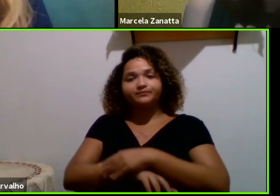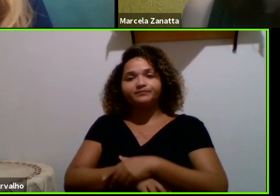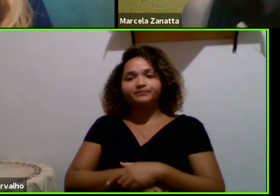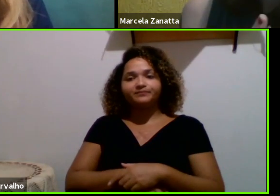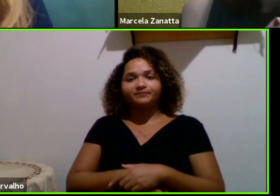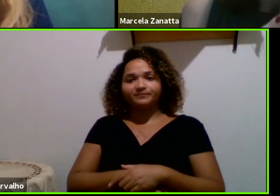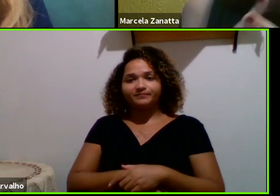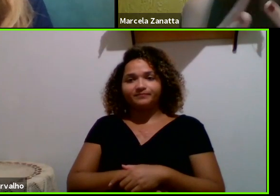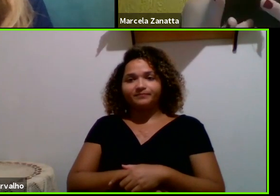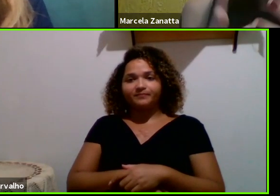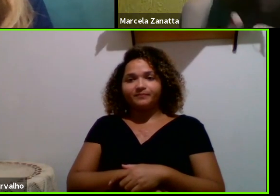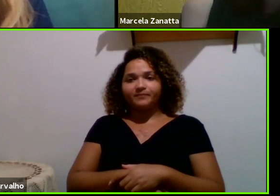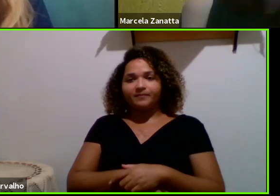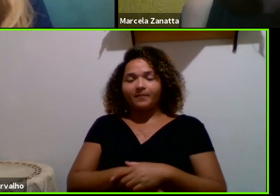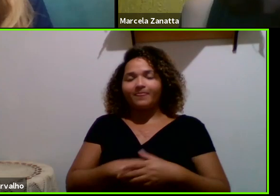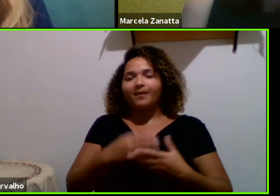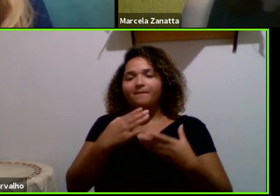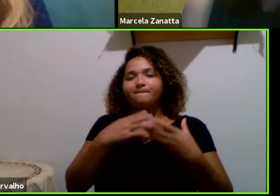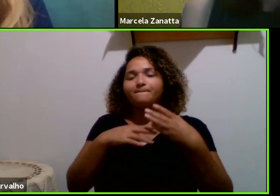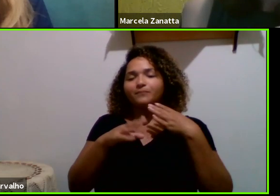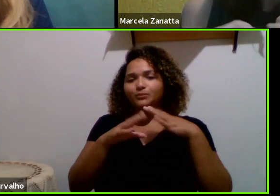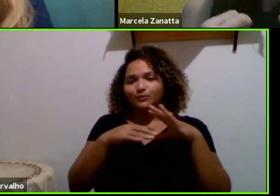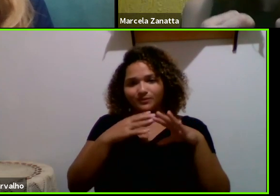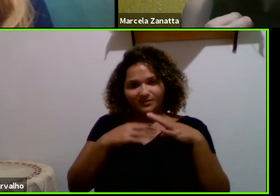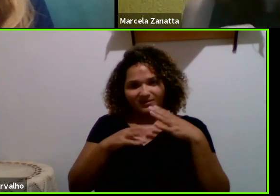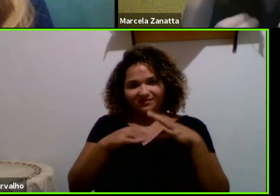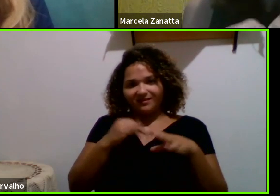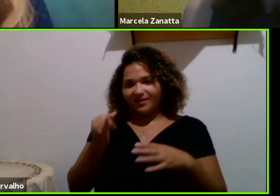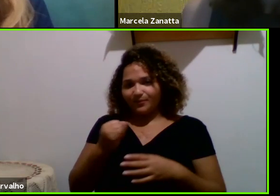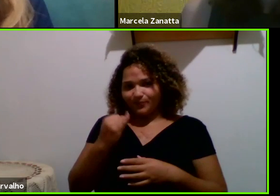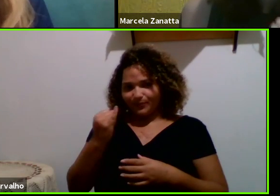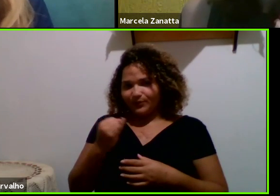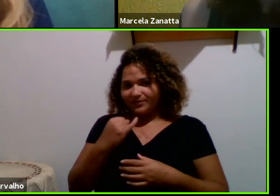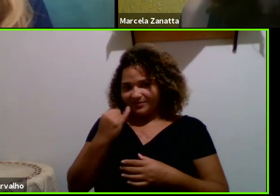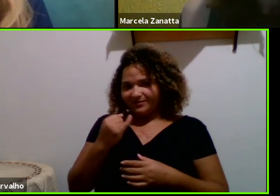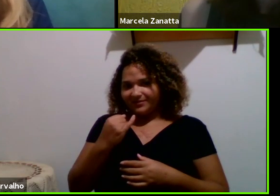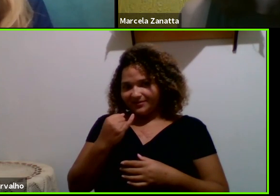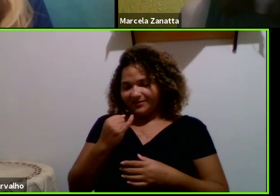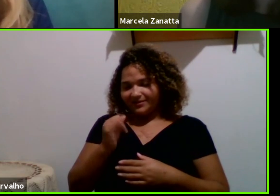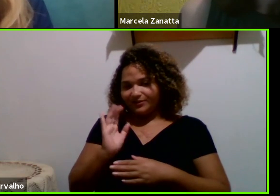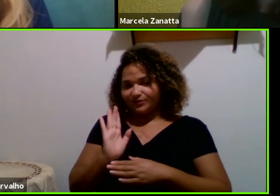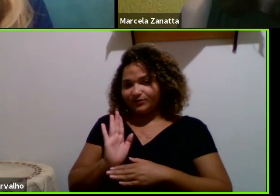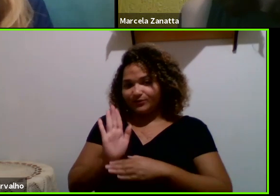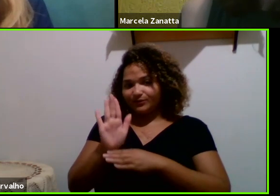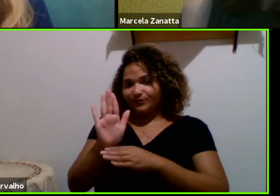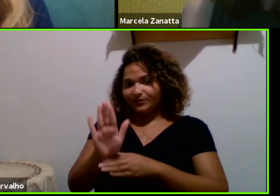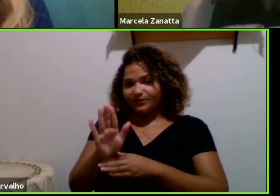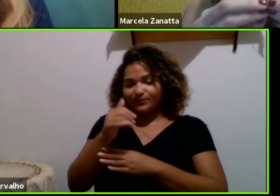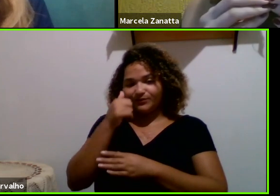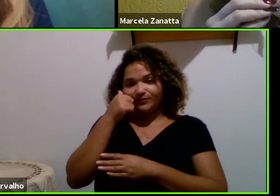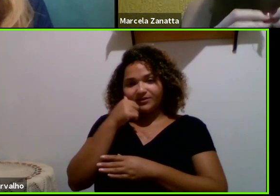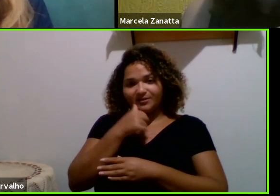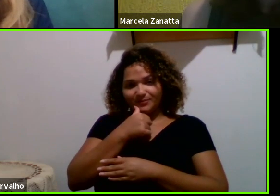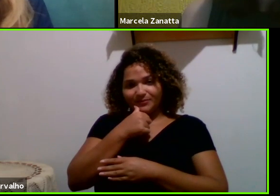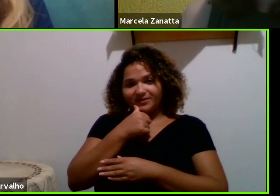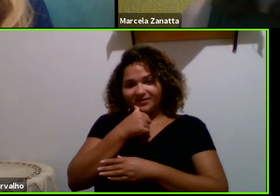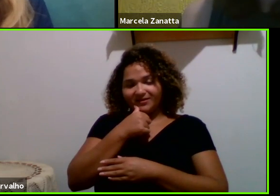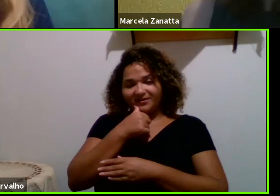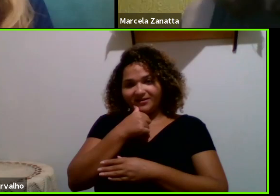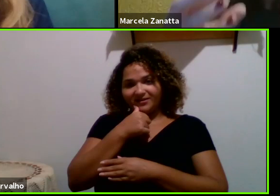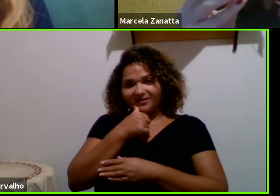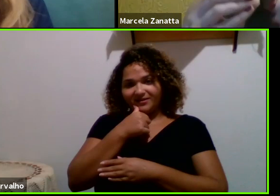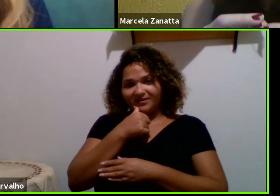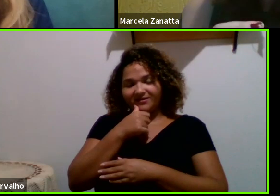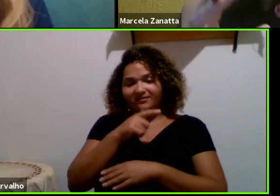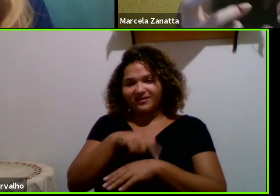que a música, a aromaterapia, qualquer tipo de recurso que ajude a mulher a enfrentar as